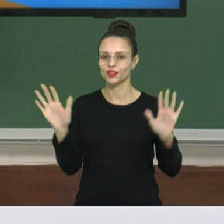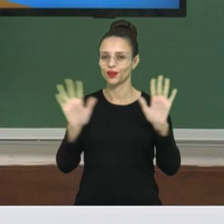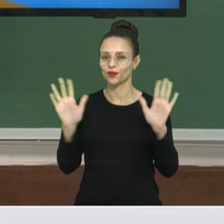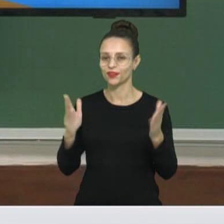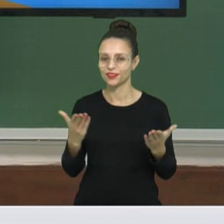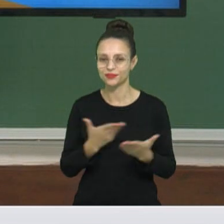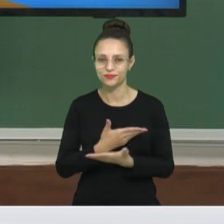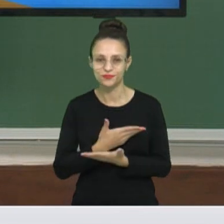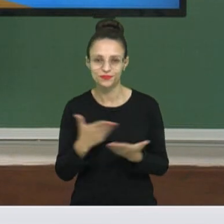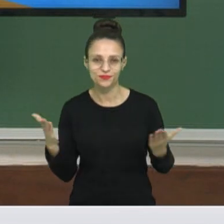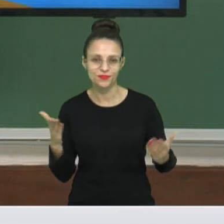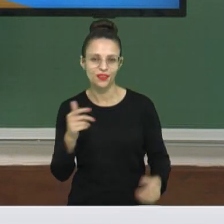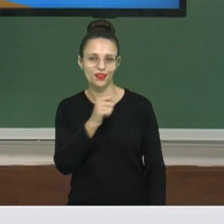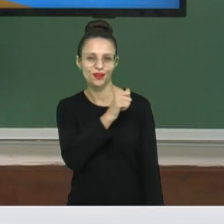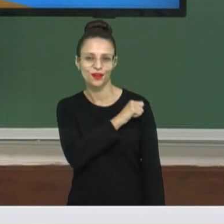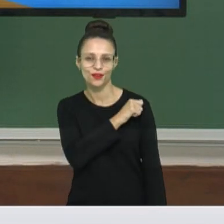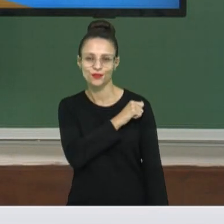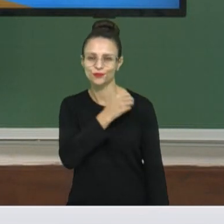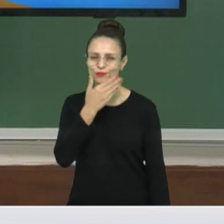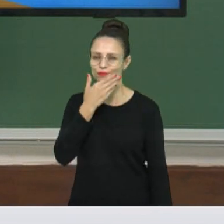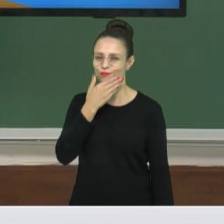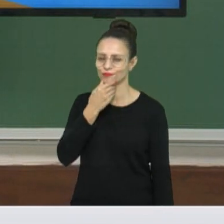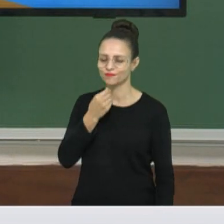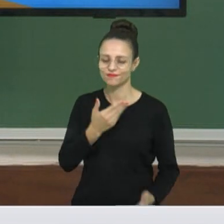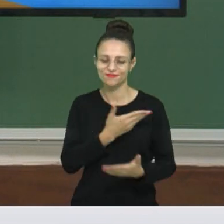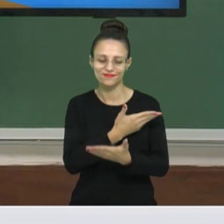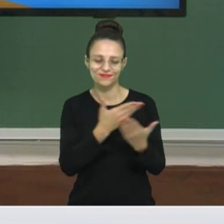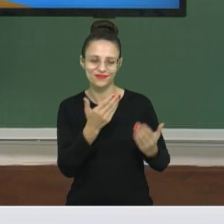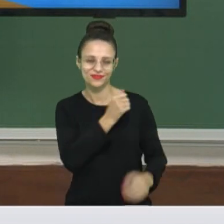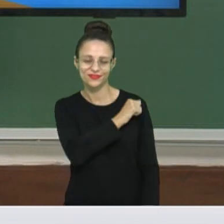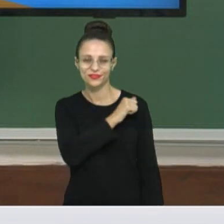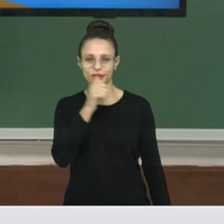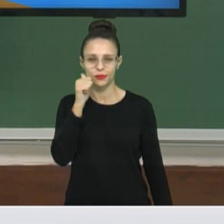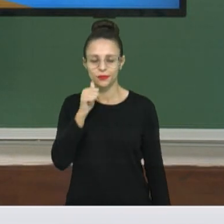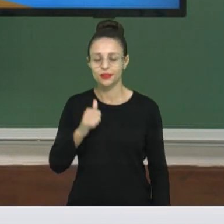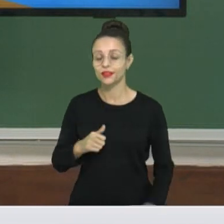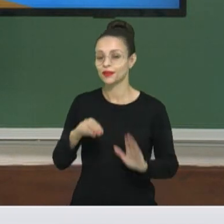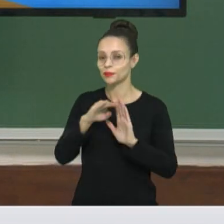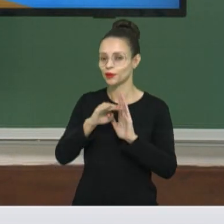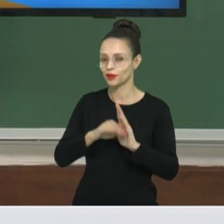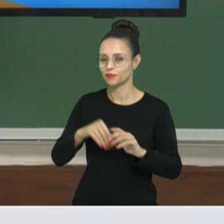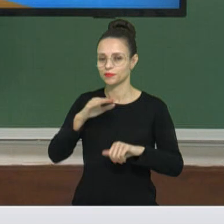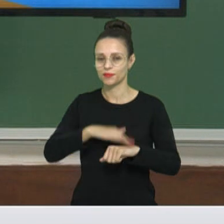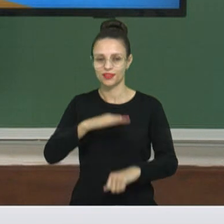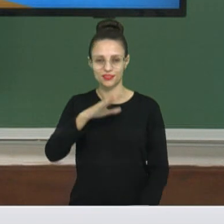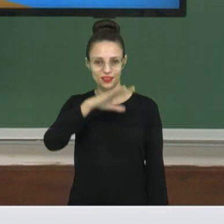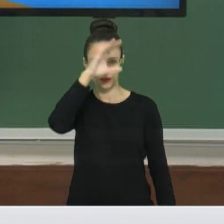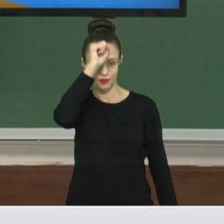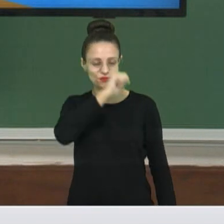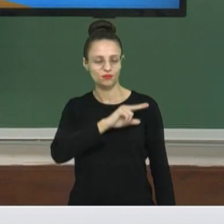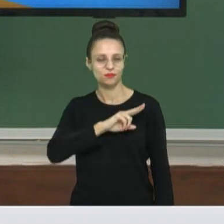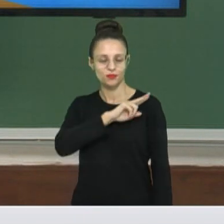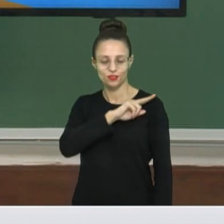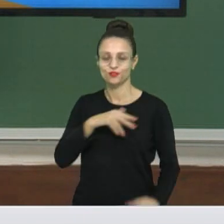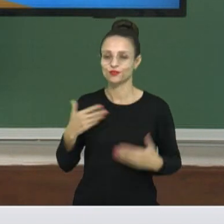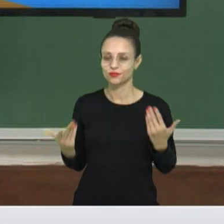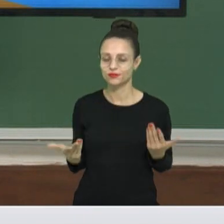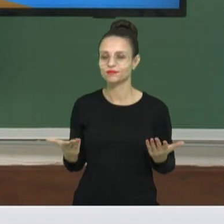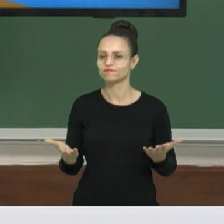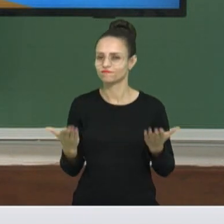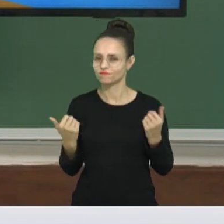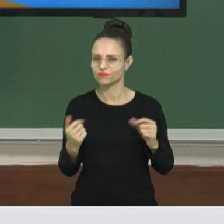Olá, meus queridos alunos, minhas queridas alunas do programa Mais Aprendizagem Ensino Médio. Estamos